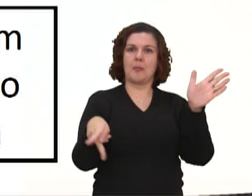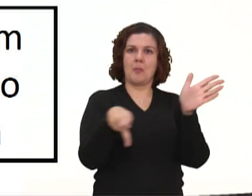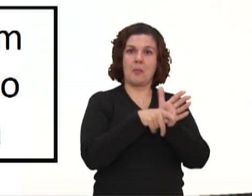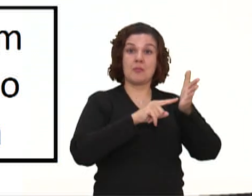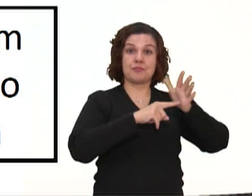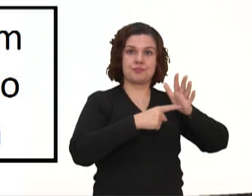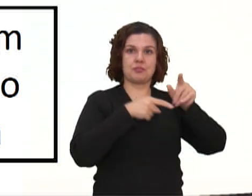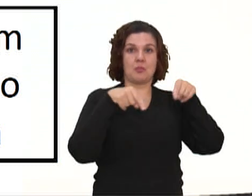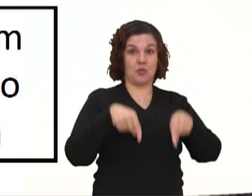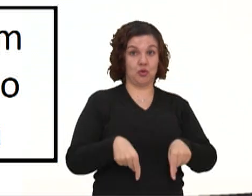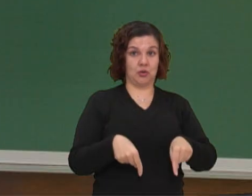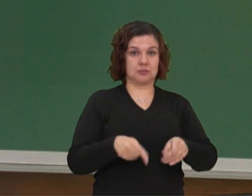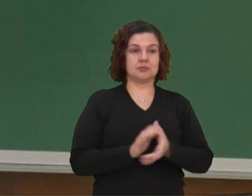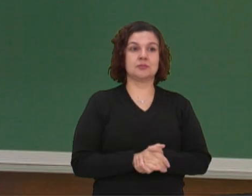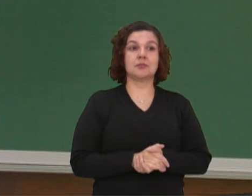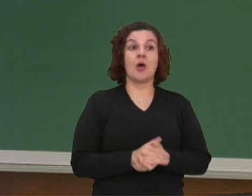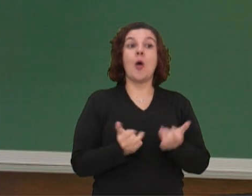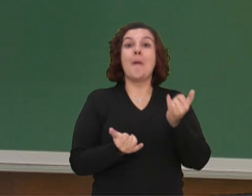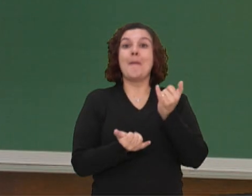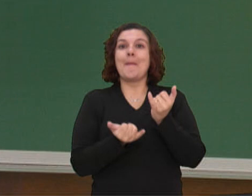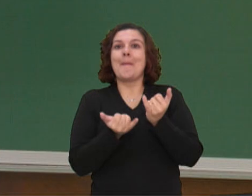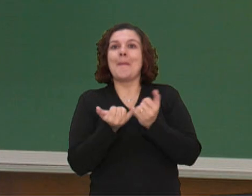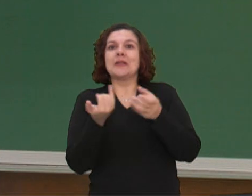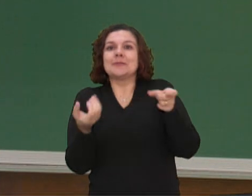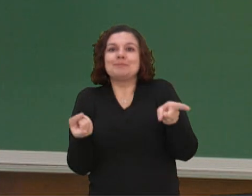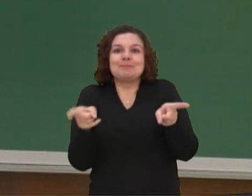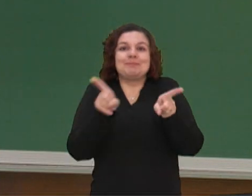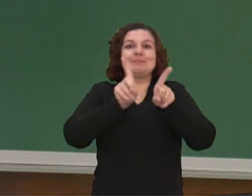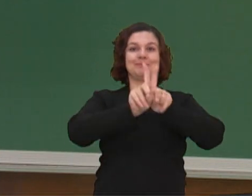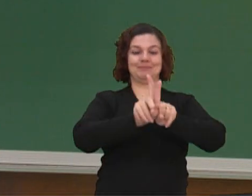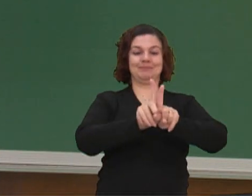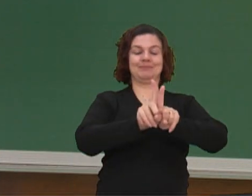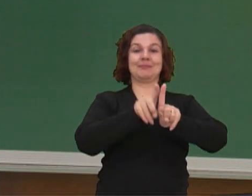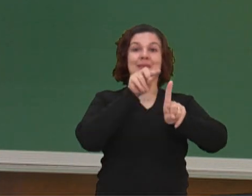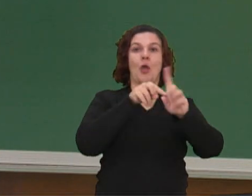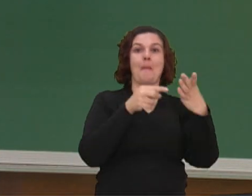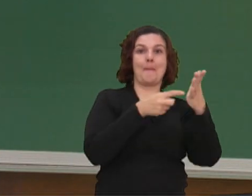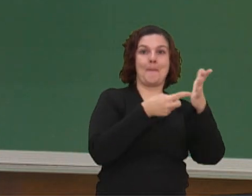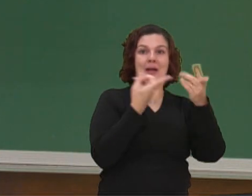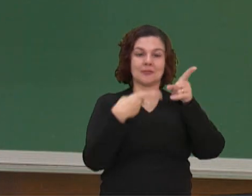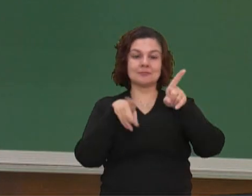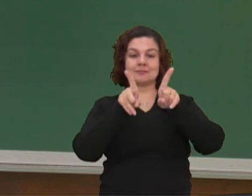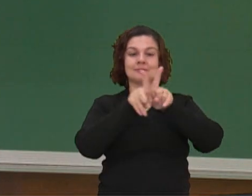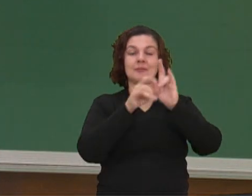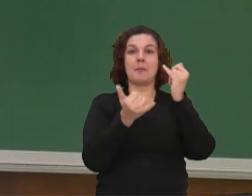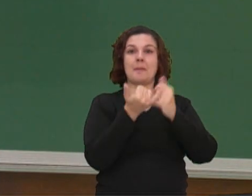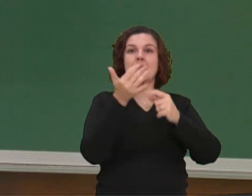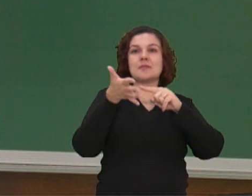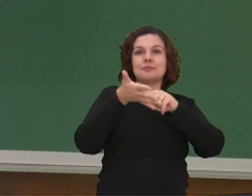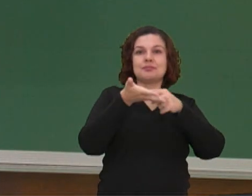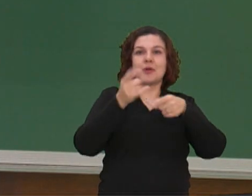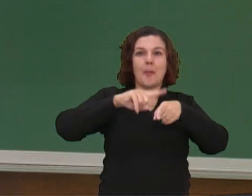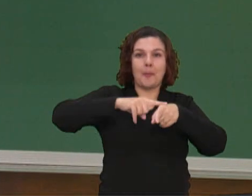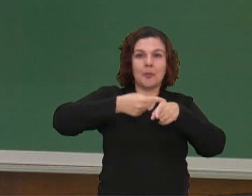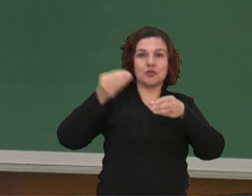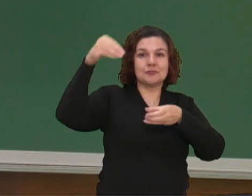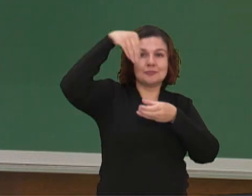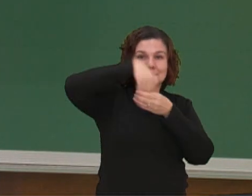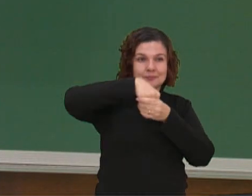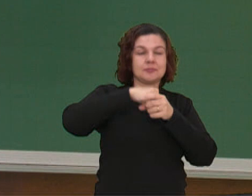lá? Então, é como se ele fosse parte da máquina, como se ele fosse uma das peças. E ele tem que seguir aquele